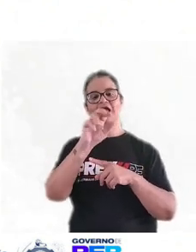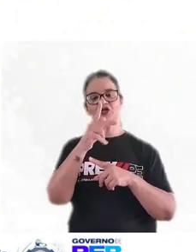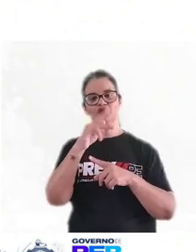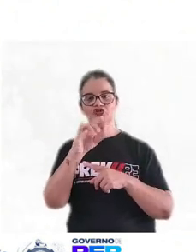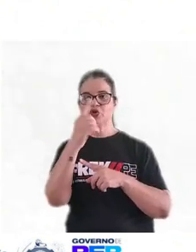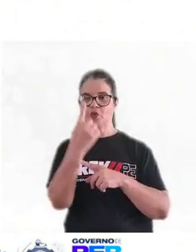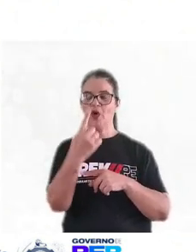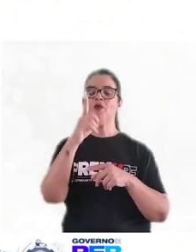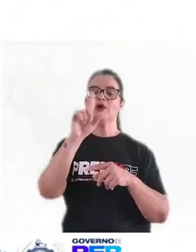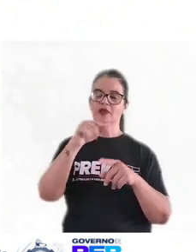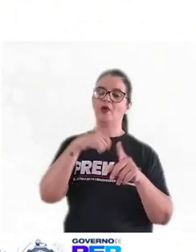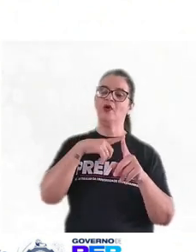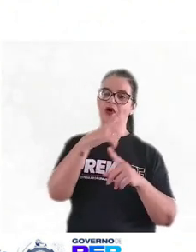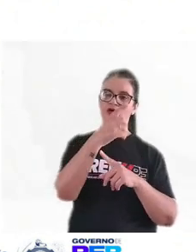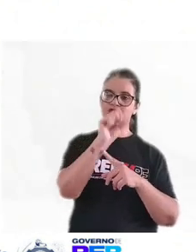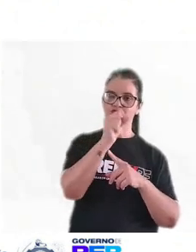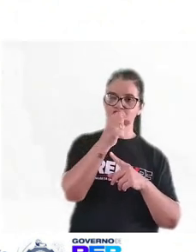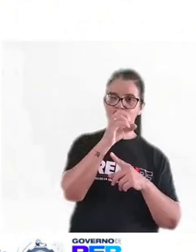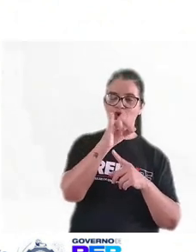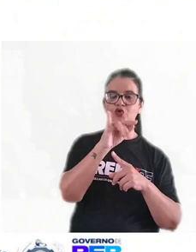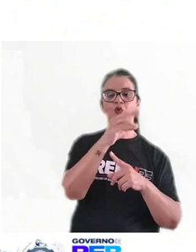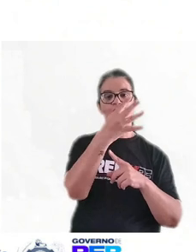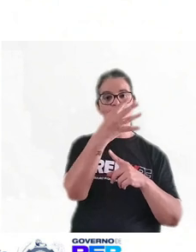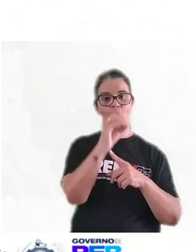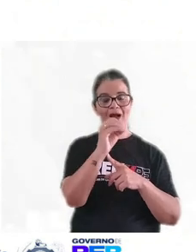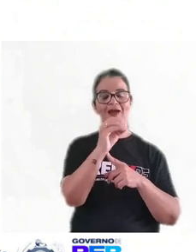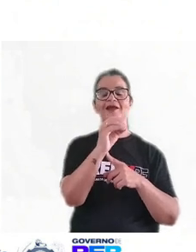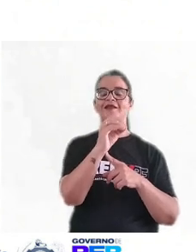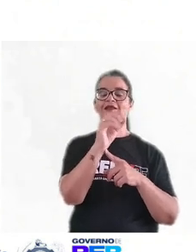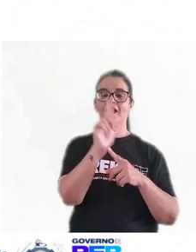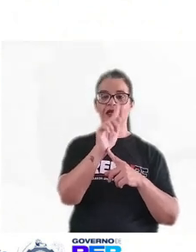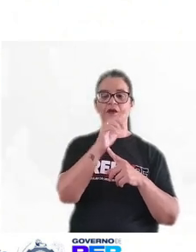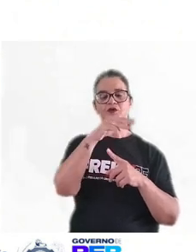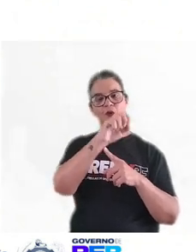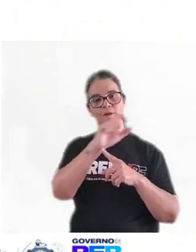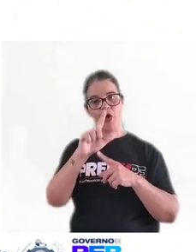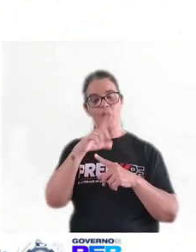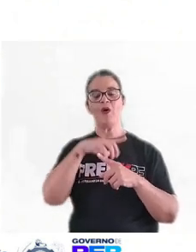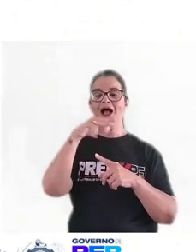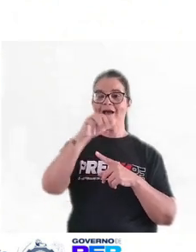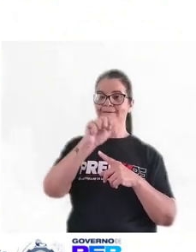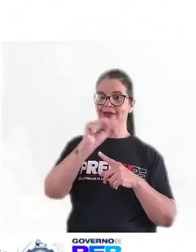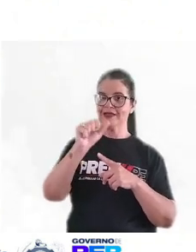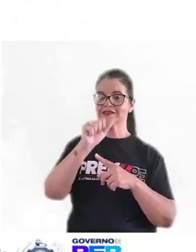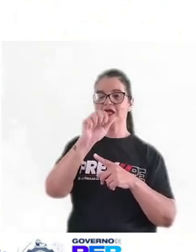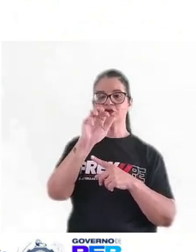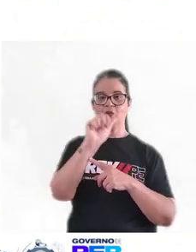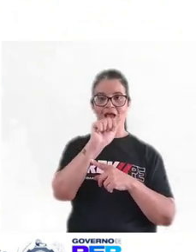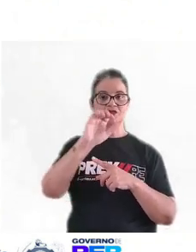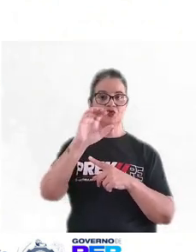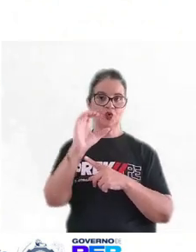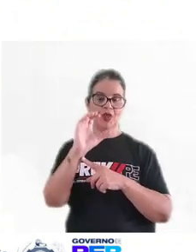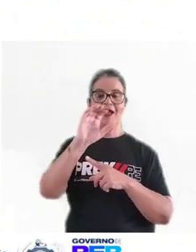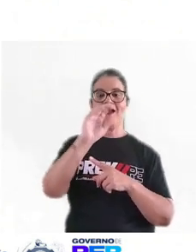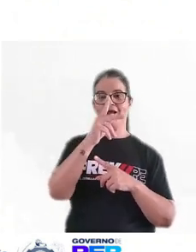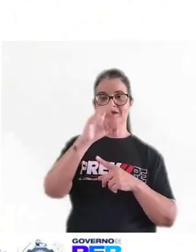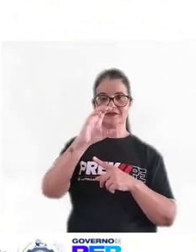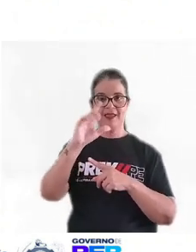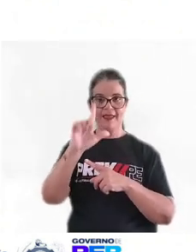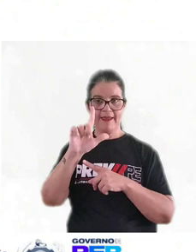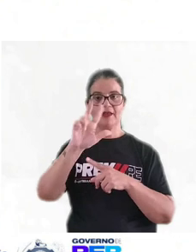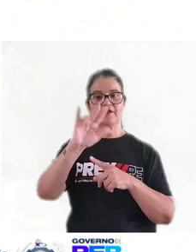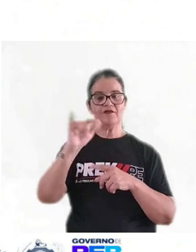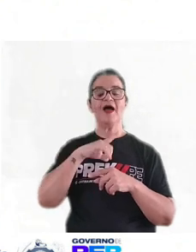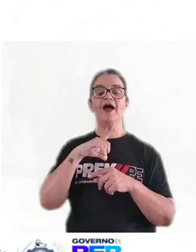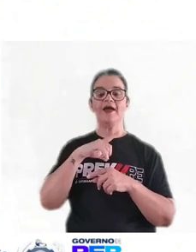massa do hidrogênio, que é 1. Então, a massa molar do hidróxido de sódio é 40 gramas por mol. A massa molar do ácido clorídrico,